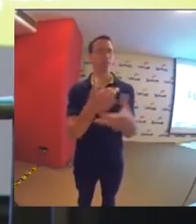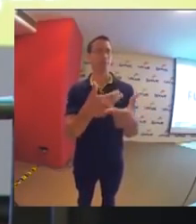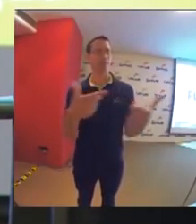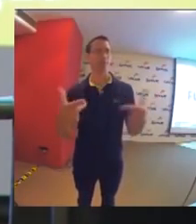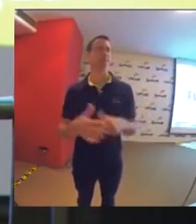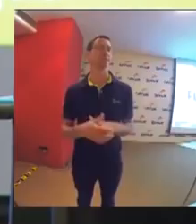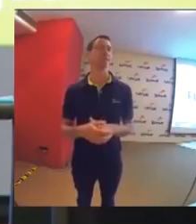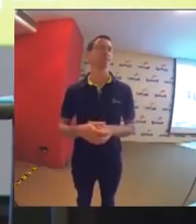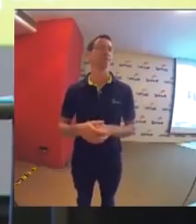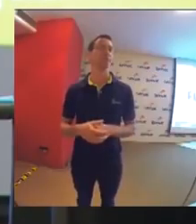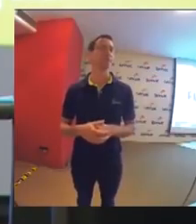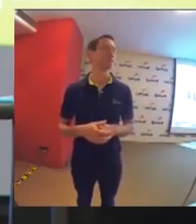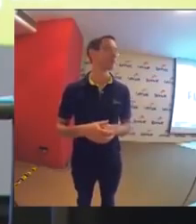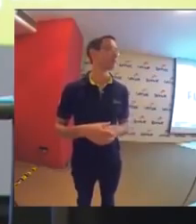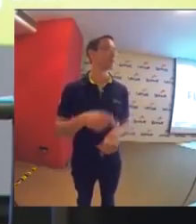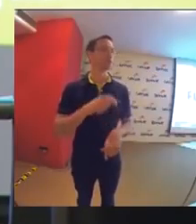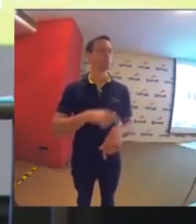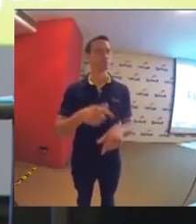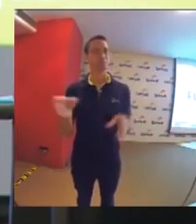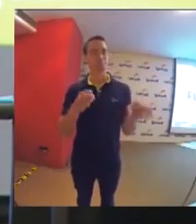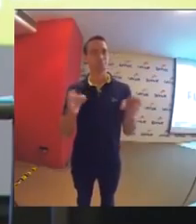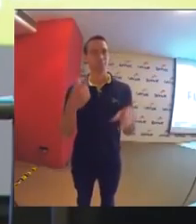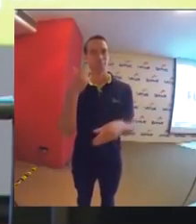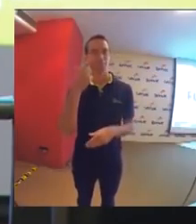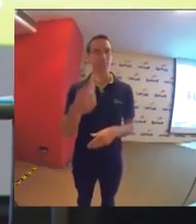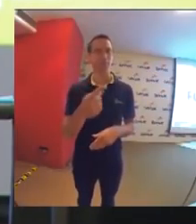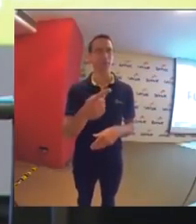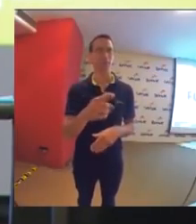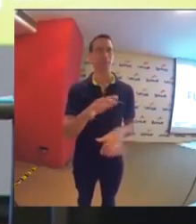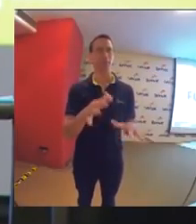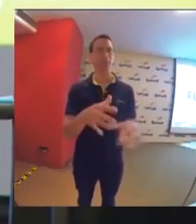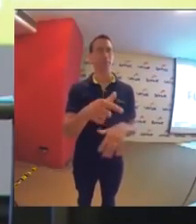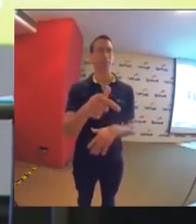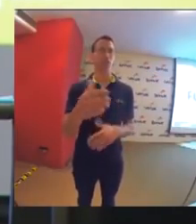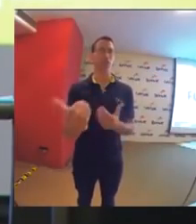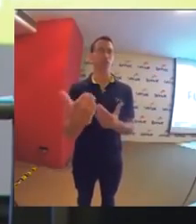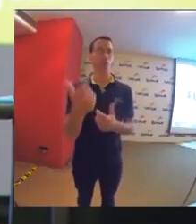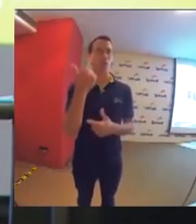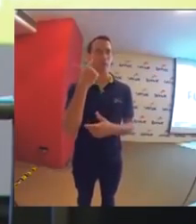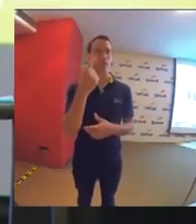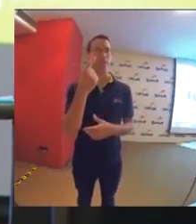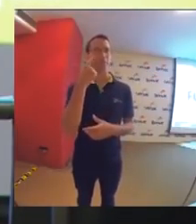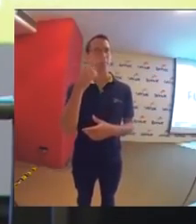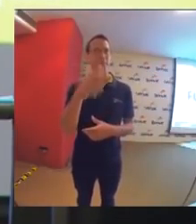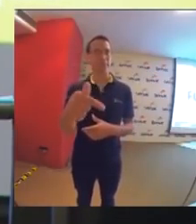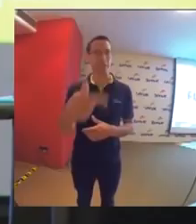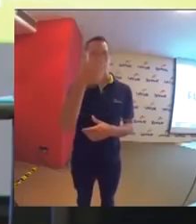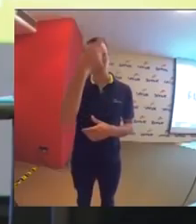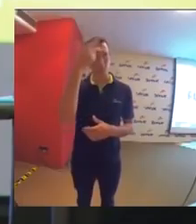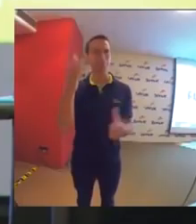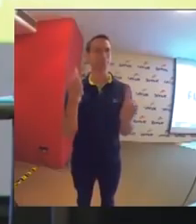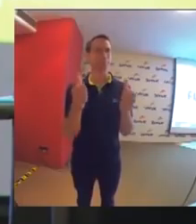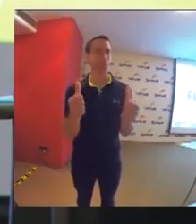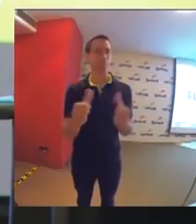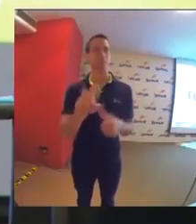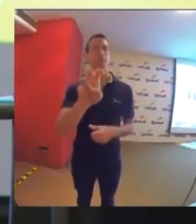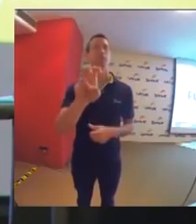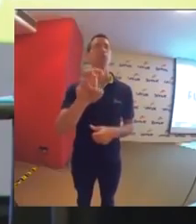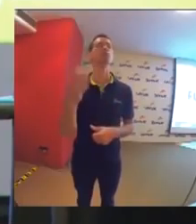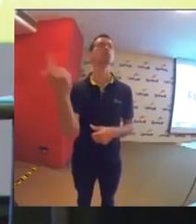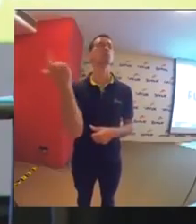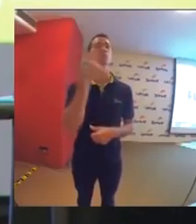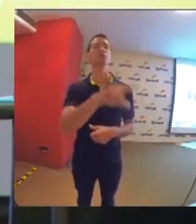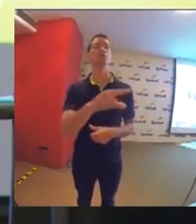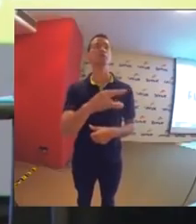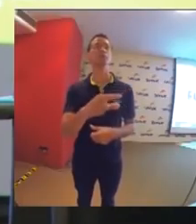dito, deixámos de ter 7 jovens marginais para ter 7 seres humanos maravilhosos, 5 dos quais foram objeto de várias histórias de